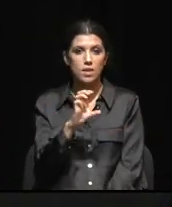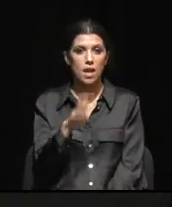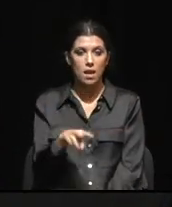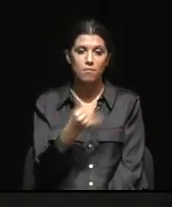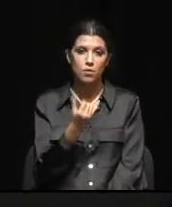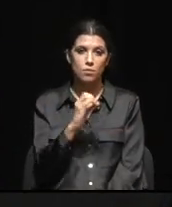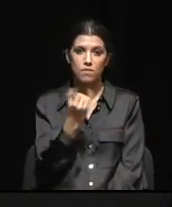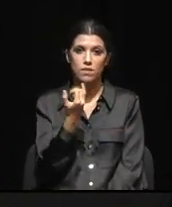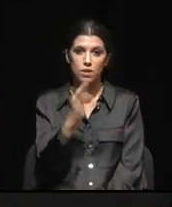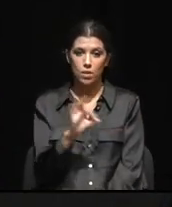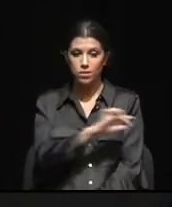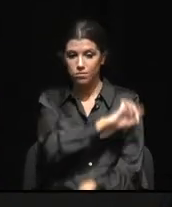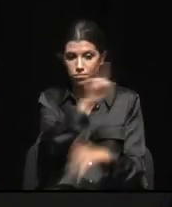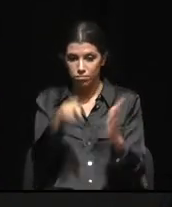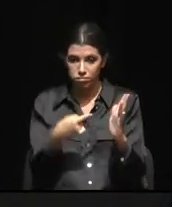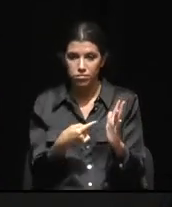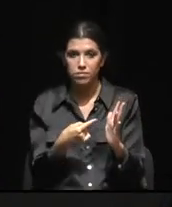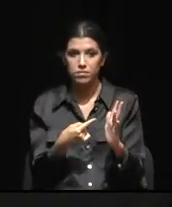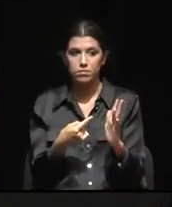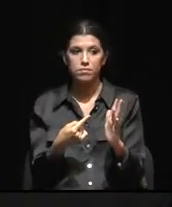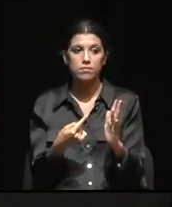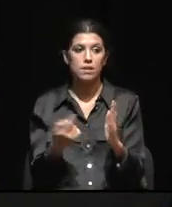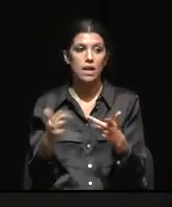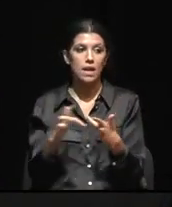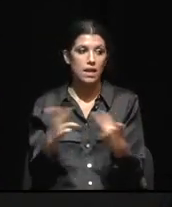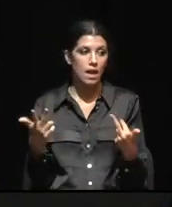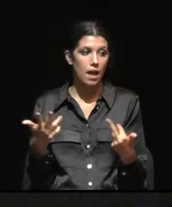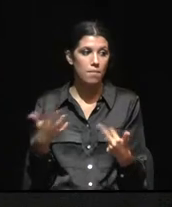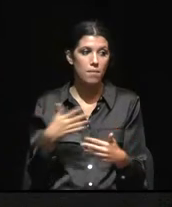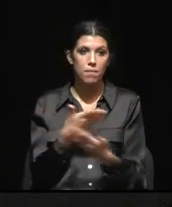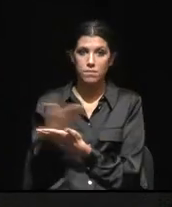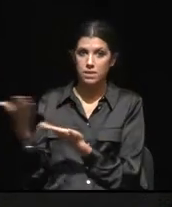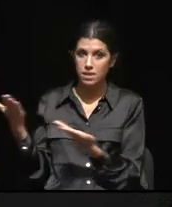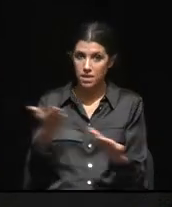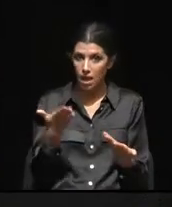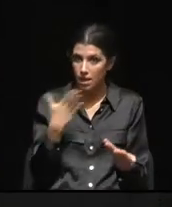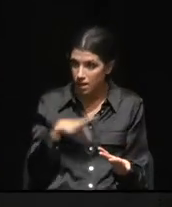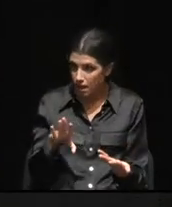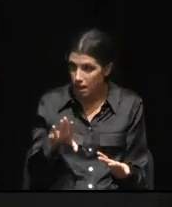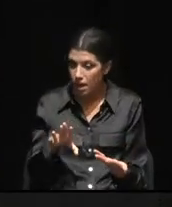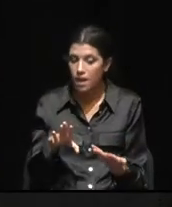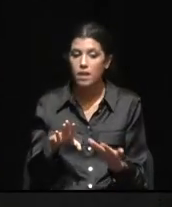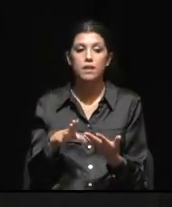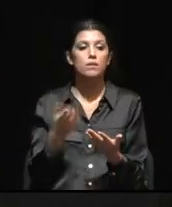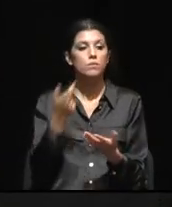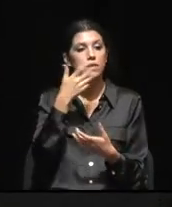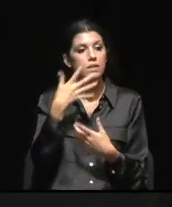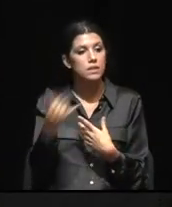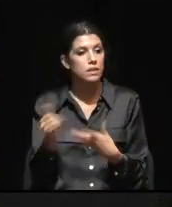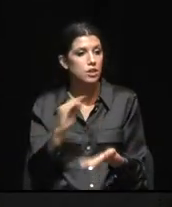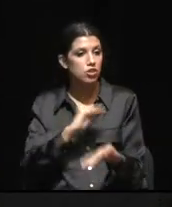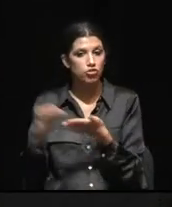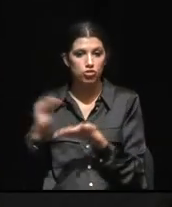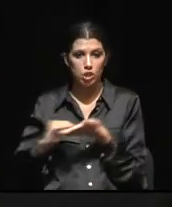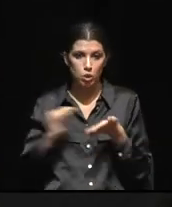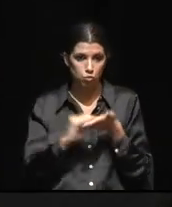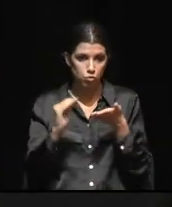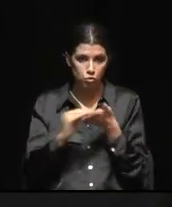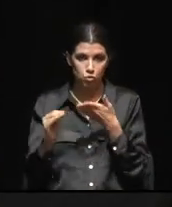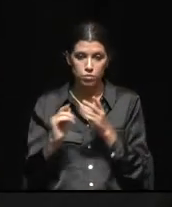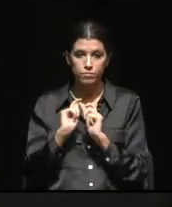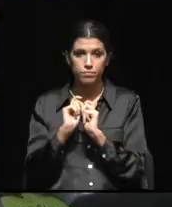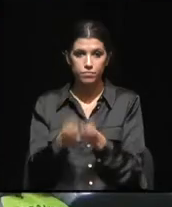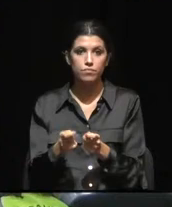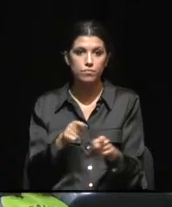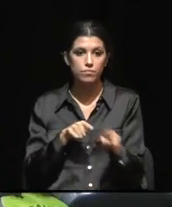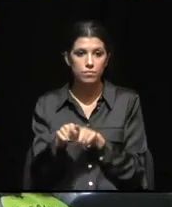cm 2024 não sei se a câmara quer apresentar alguma das propostas passamos aos inscritos tem a